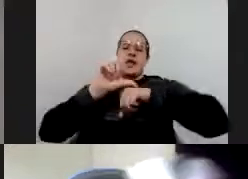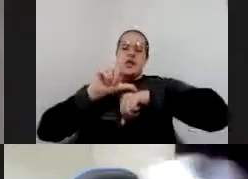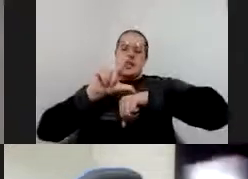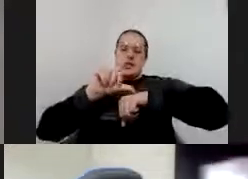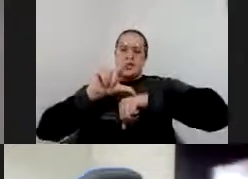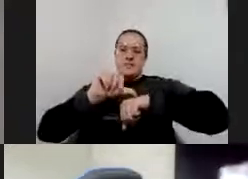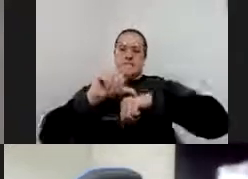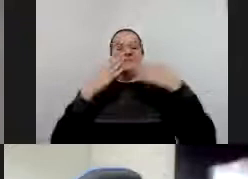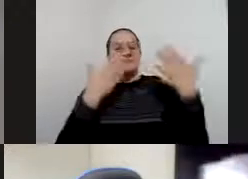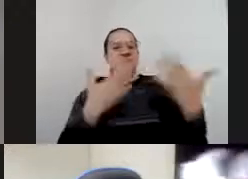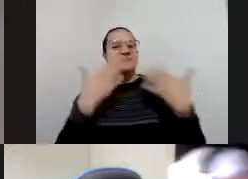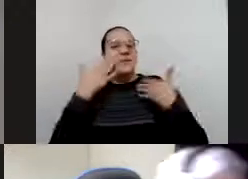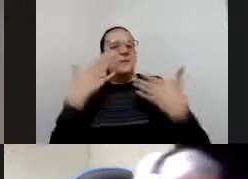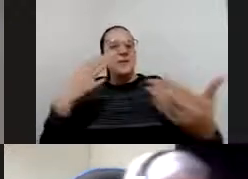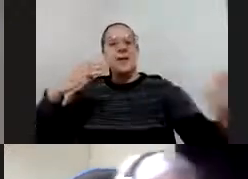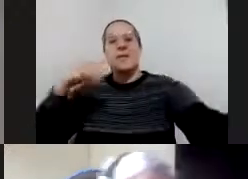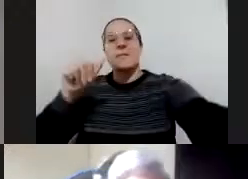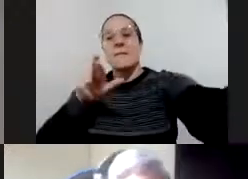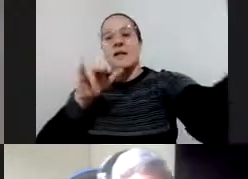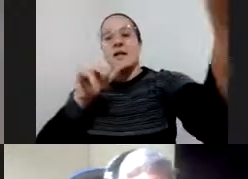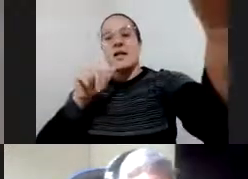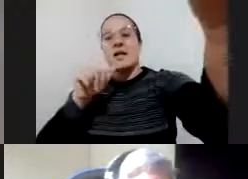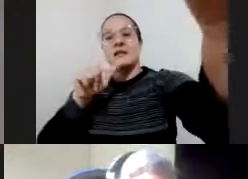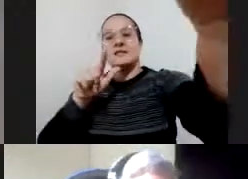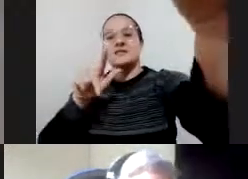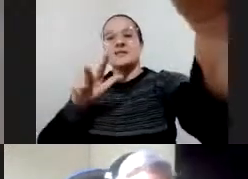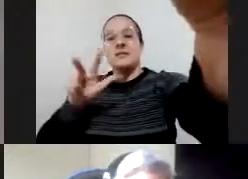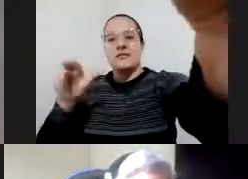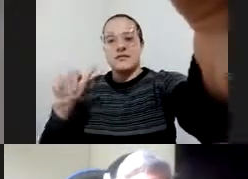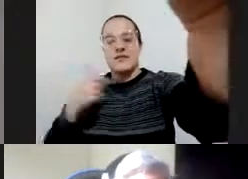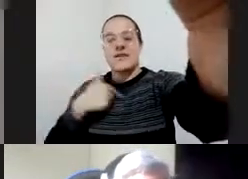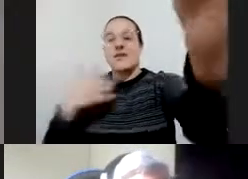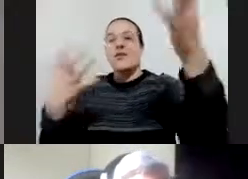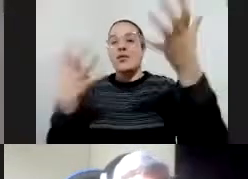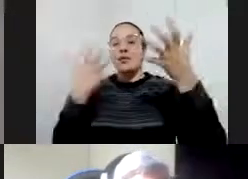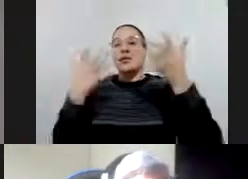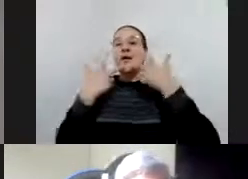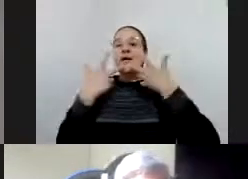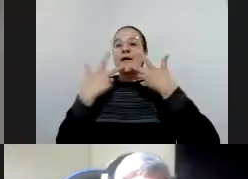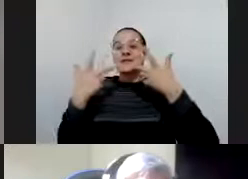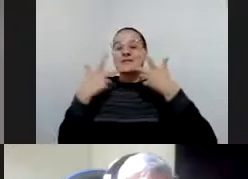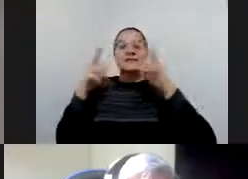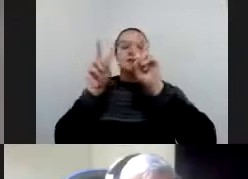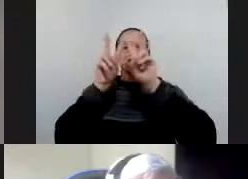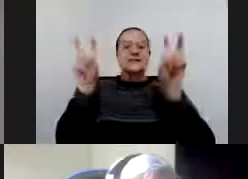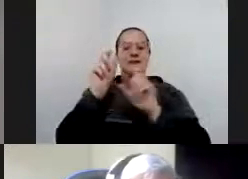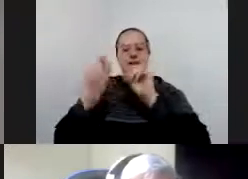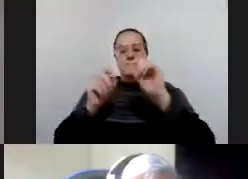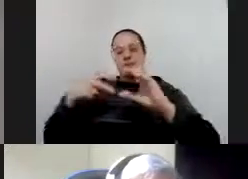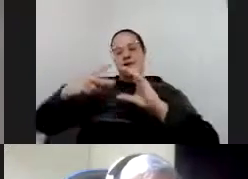Obrigado, Marinalva. Eu gostaria de falar um pouco sobre a Câmara Paulista, conforme o